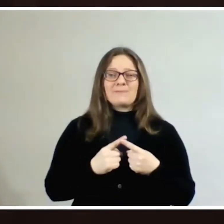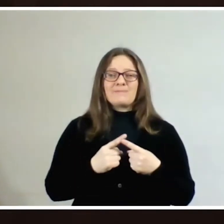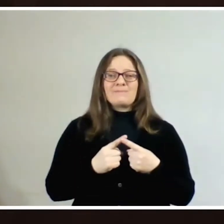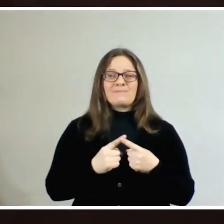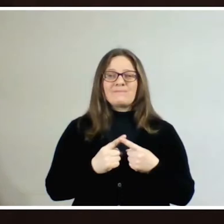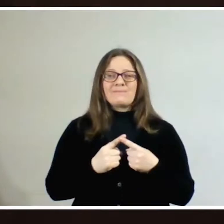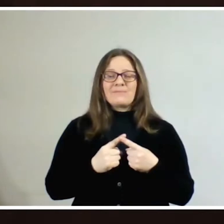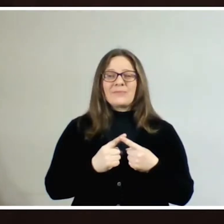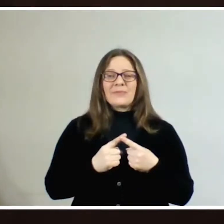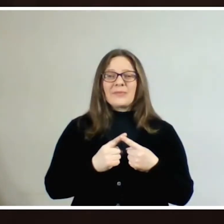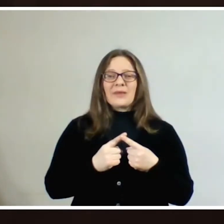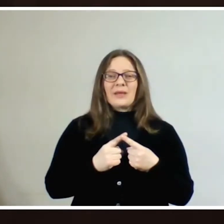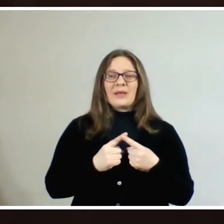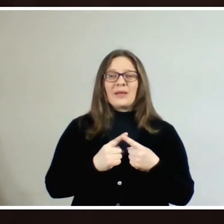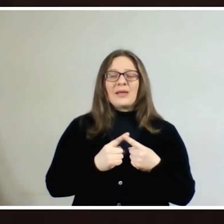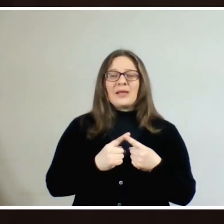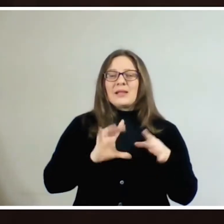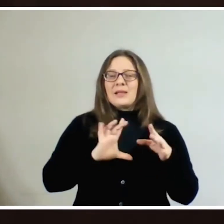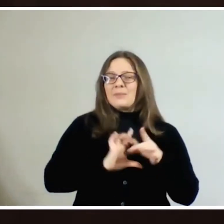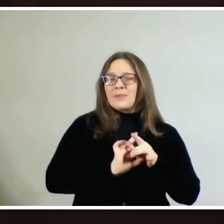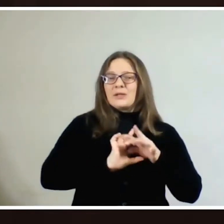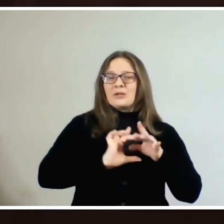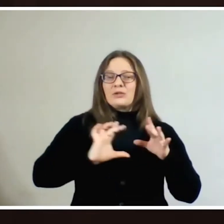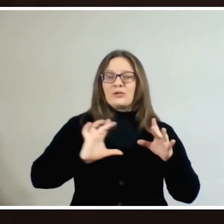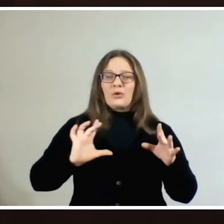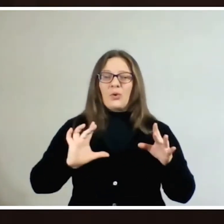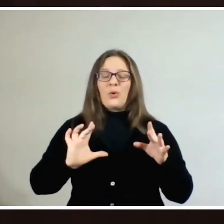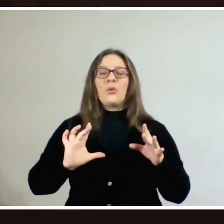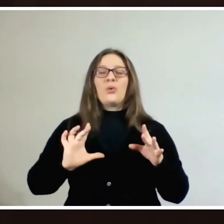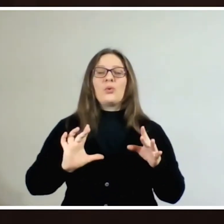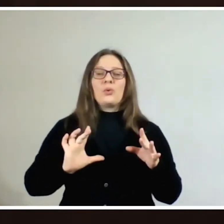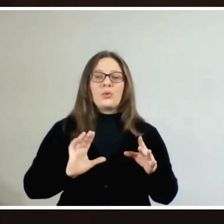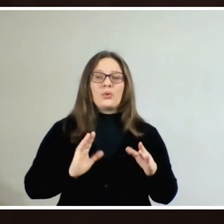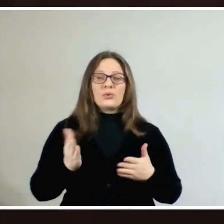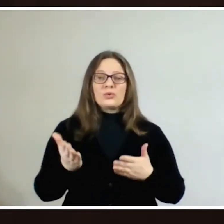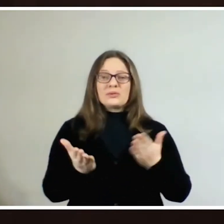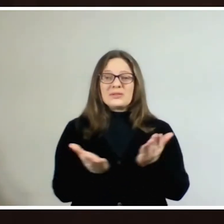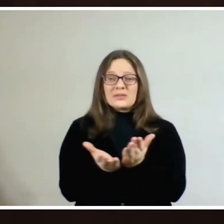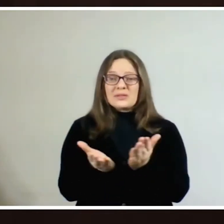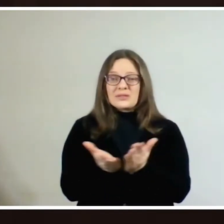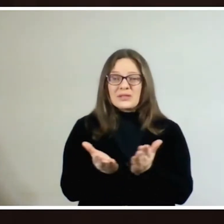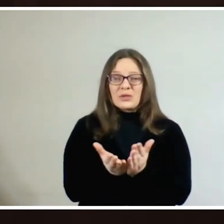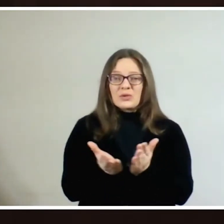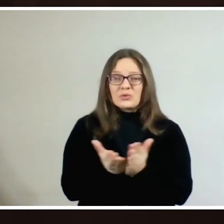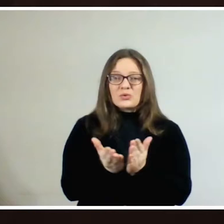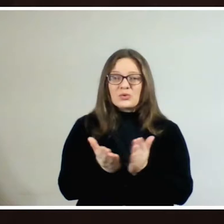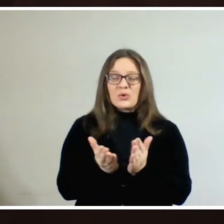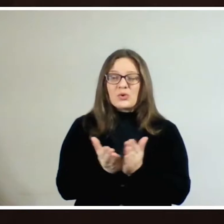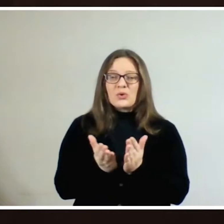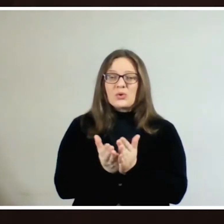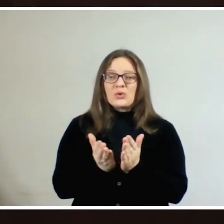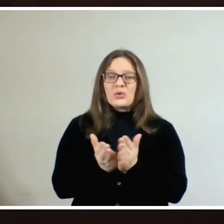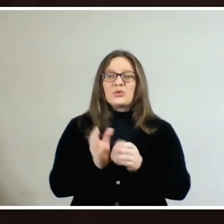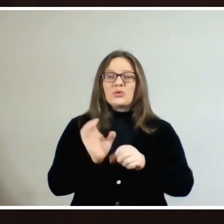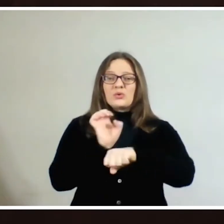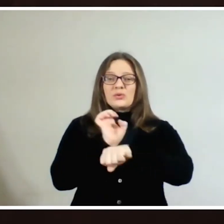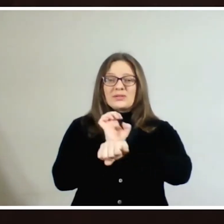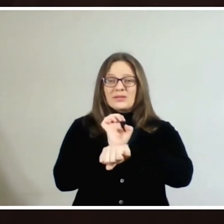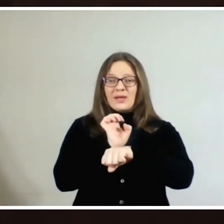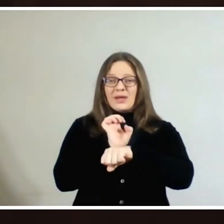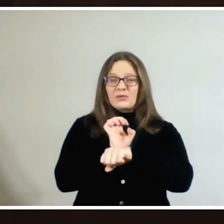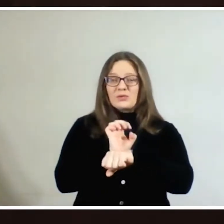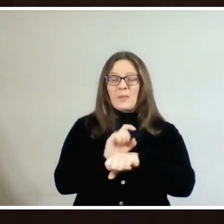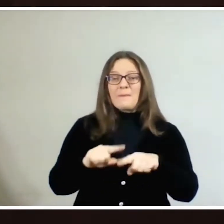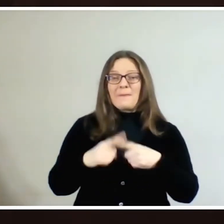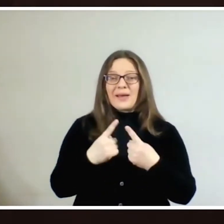libertou os cristãos da perseguição do Estado, e essa união da igreja com o Estado